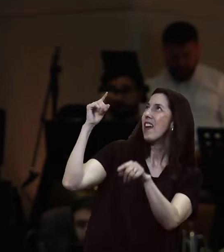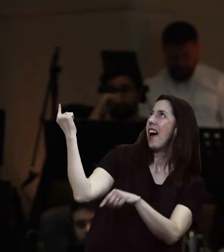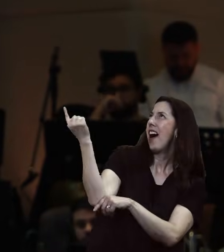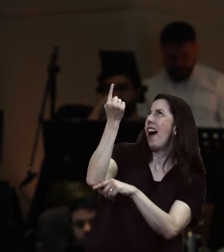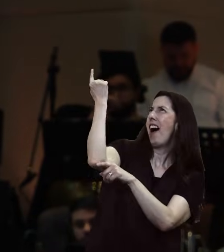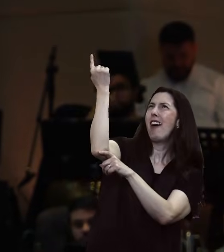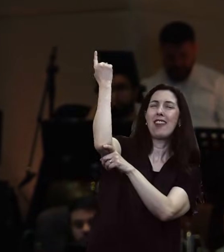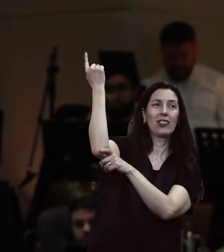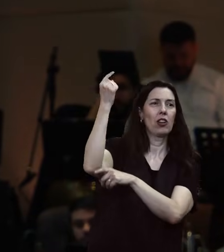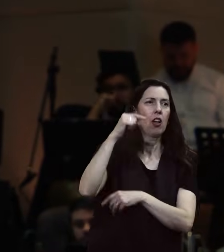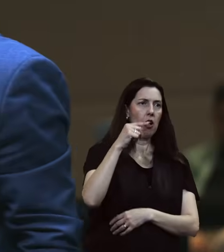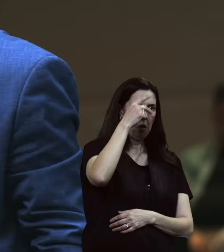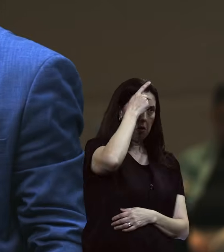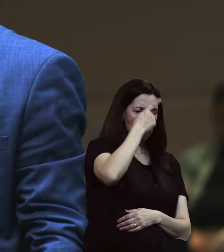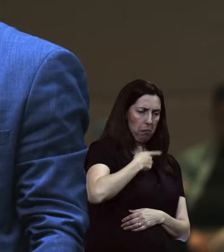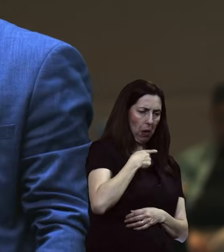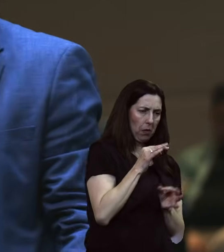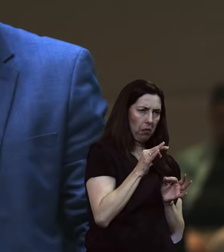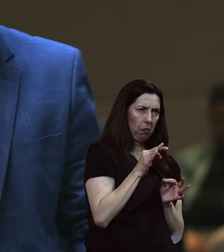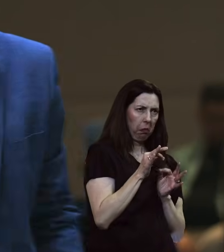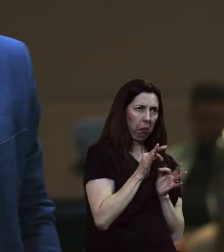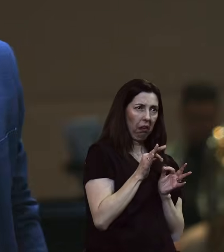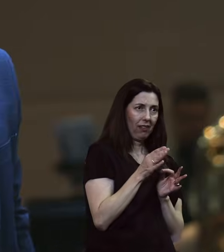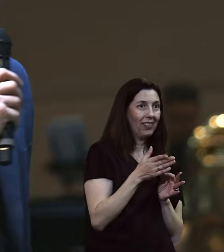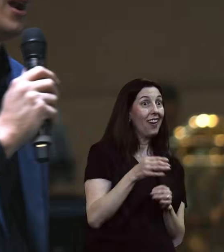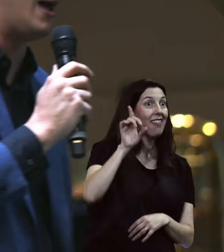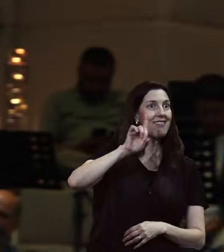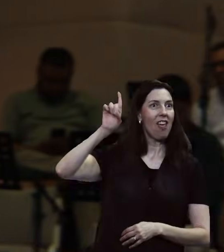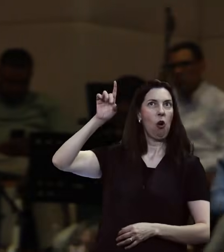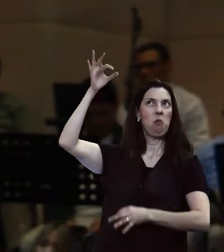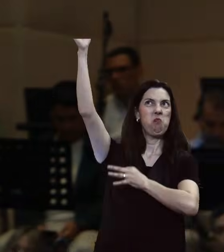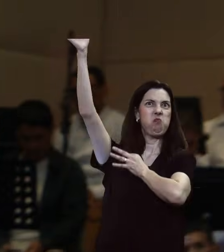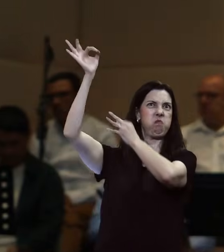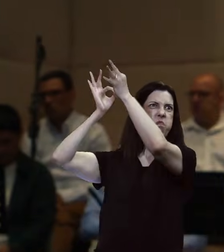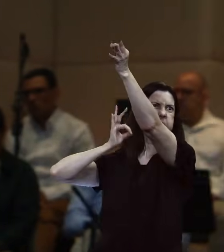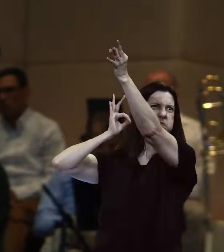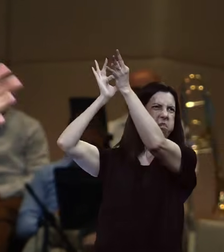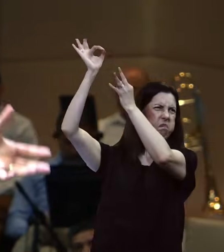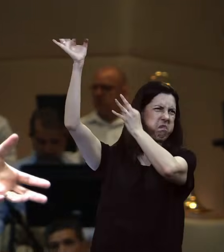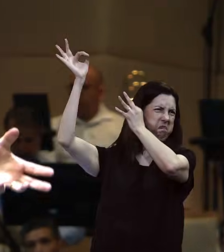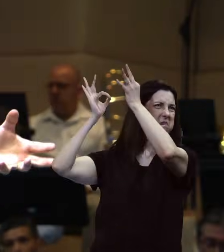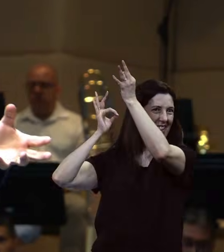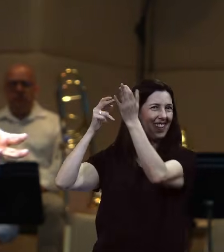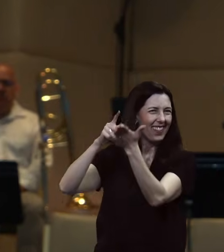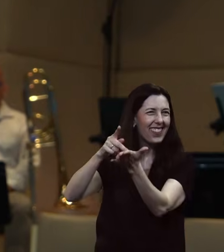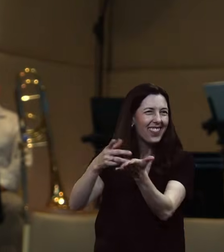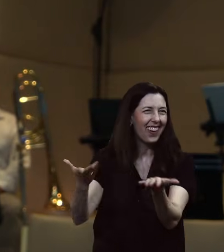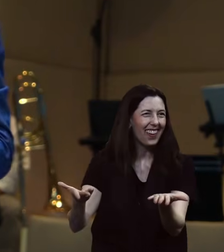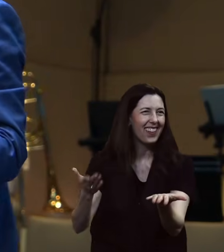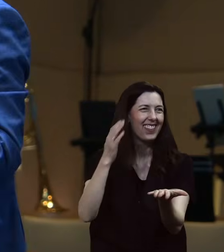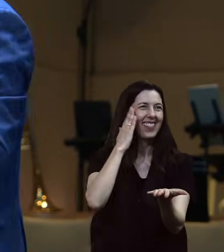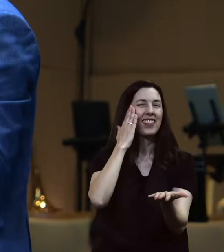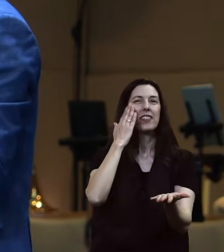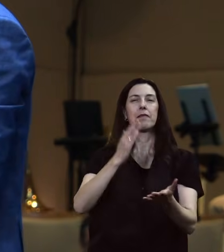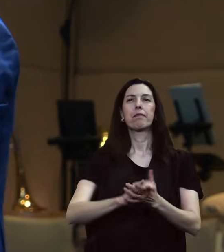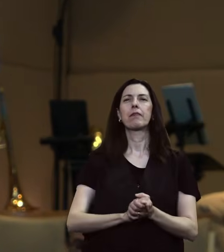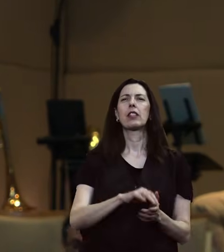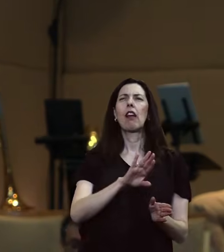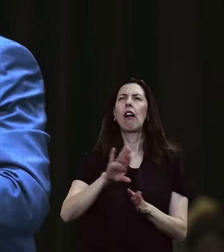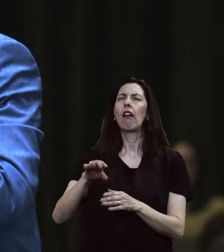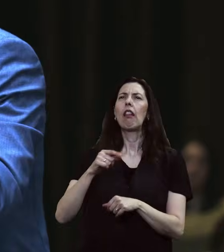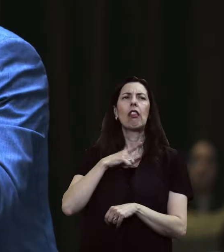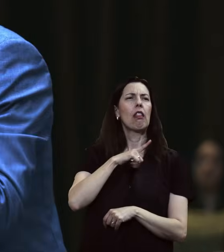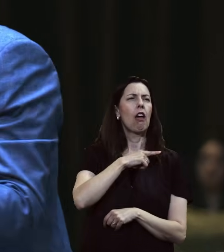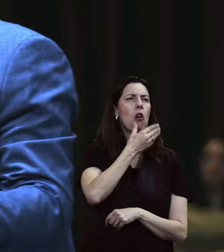muito maiores do que os nossos. Eu gosto da história do criador do Samaritan Fits, aquele projeto